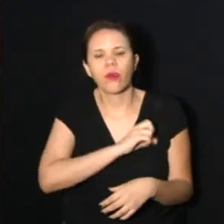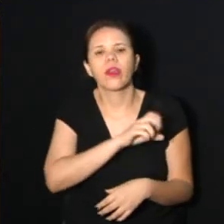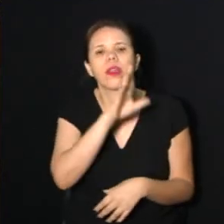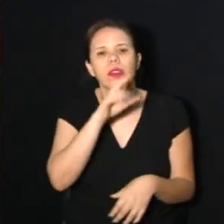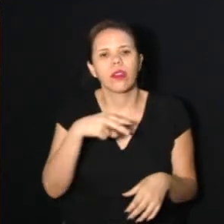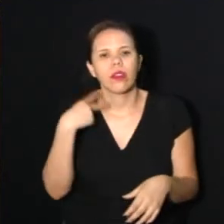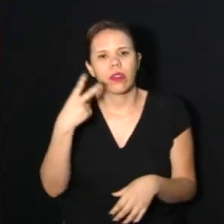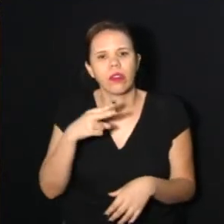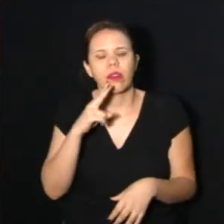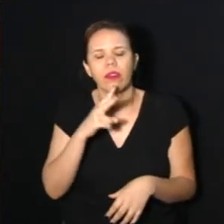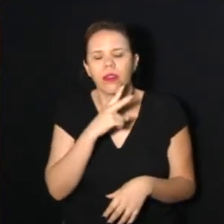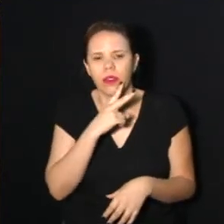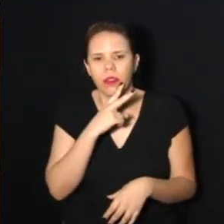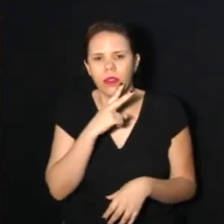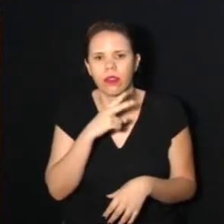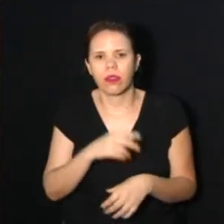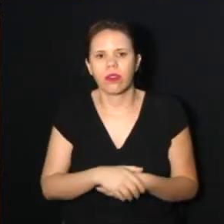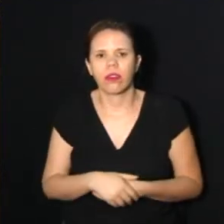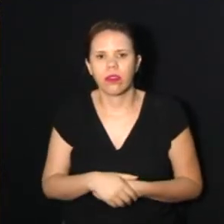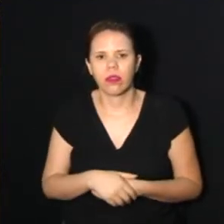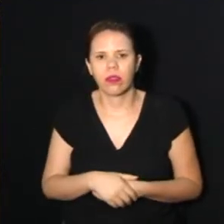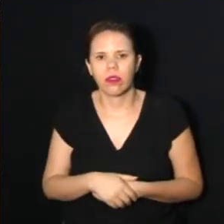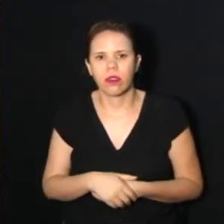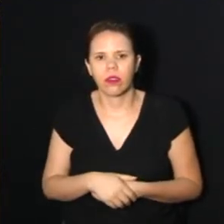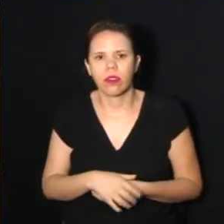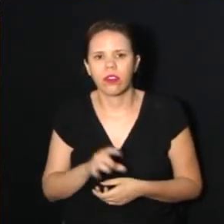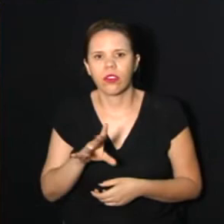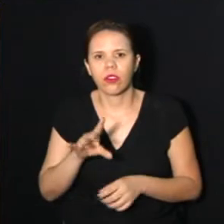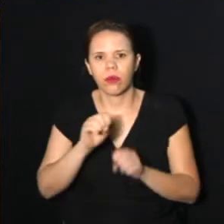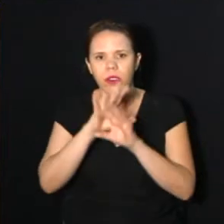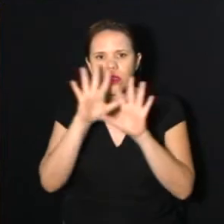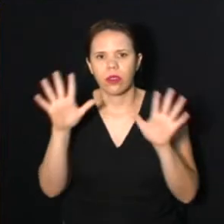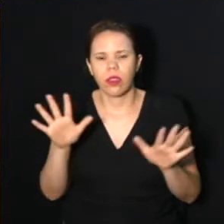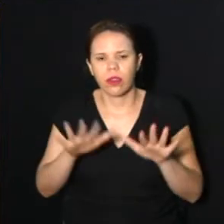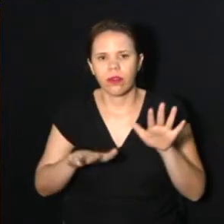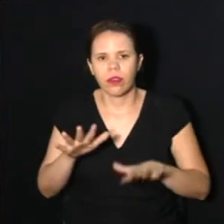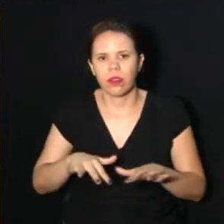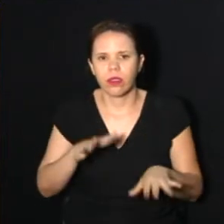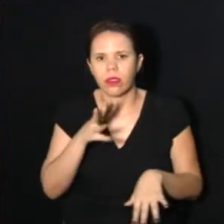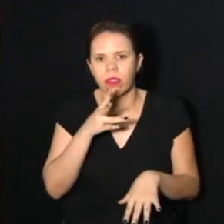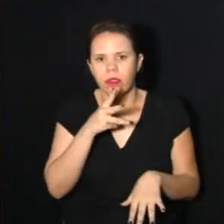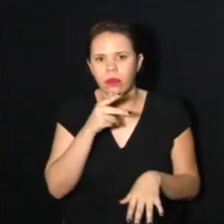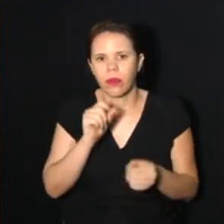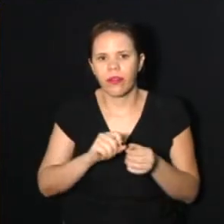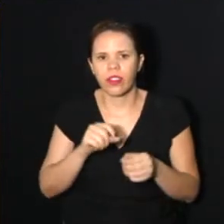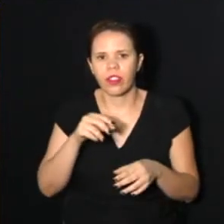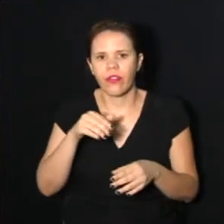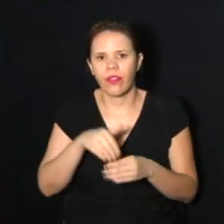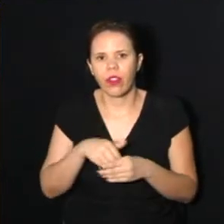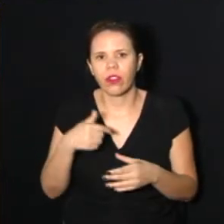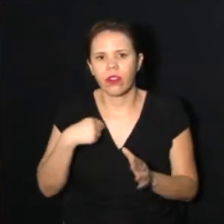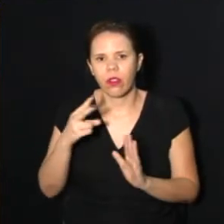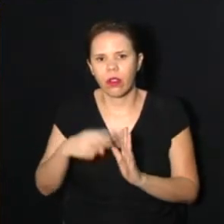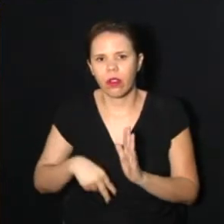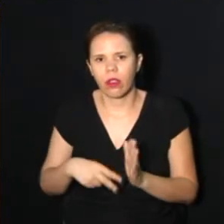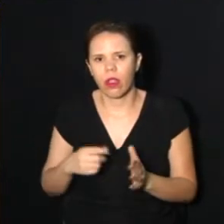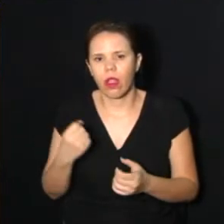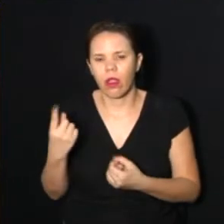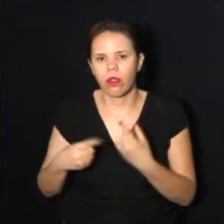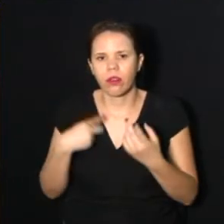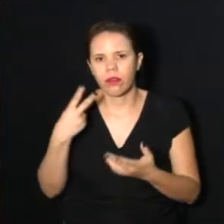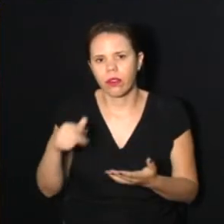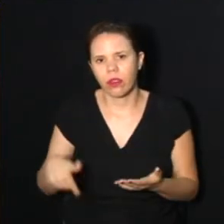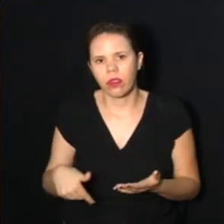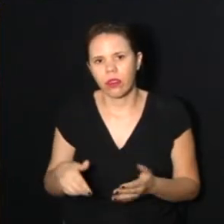Vereador Vinícius Grade. Senhor presidente, só para esclarecer, às vezes eu demoro para fazer o voto, porque eu leio os projetos. Tem vereador nessa casa,